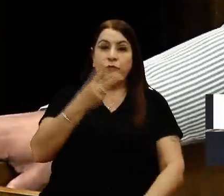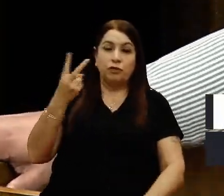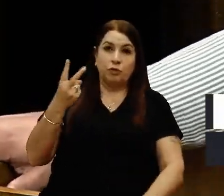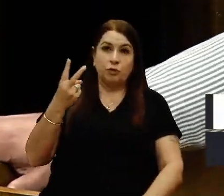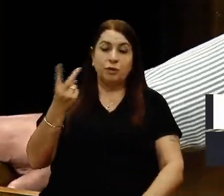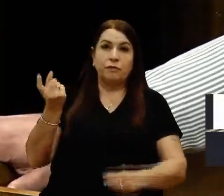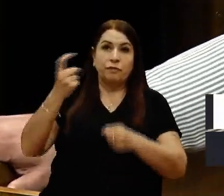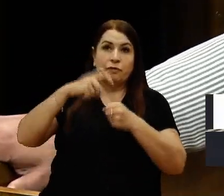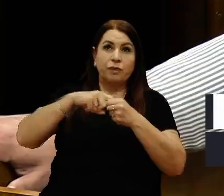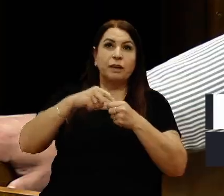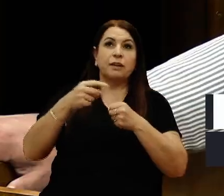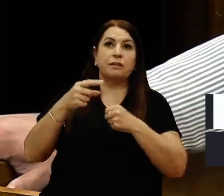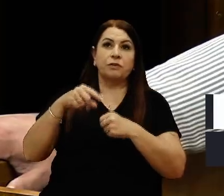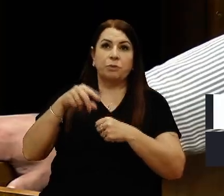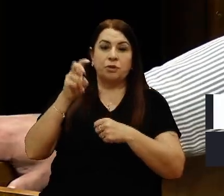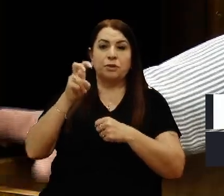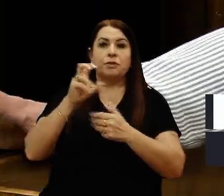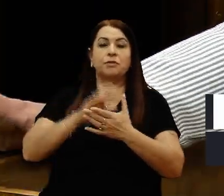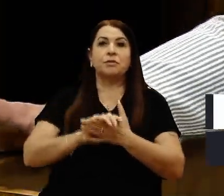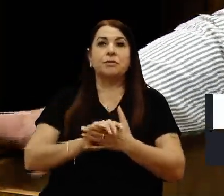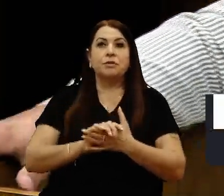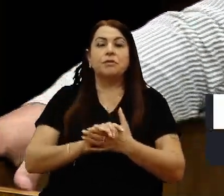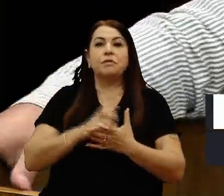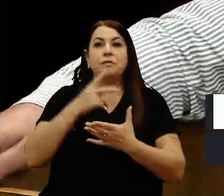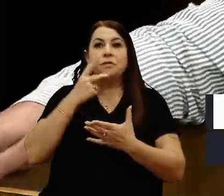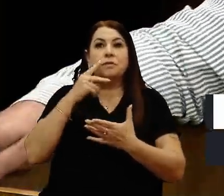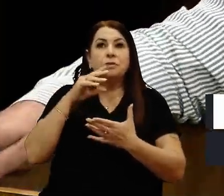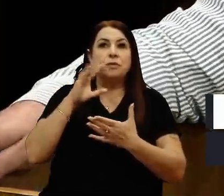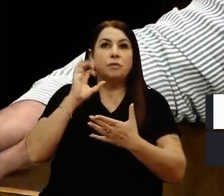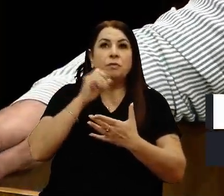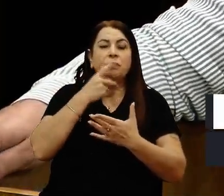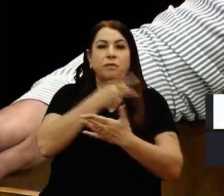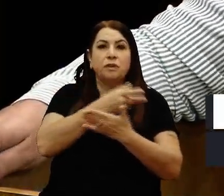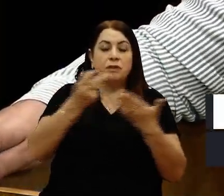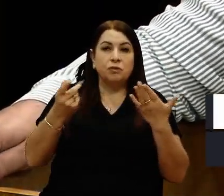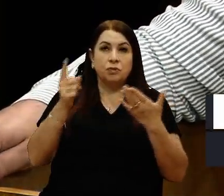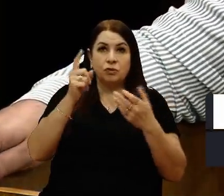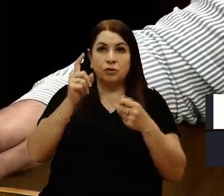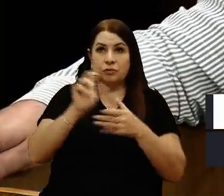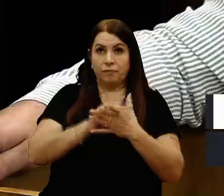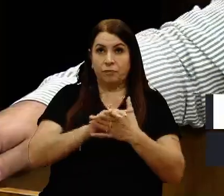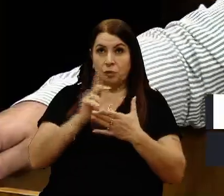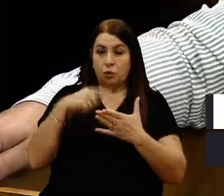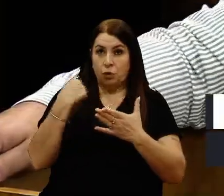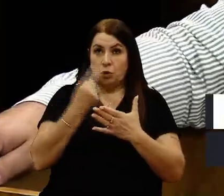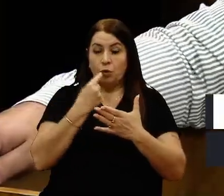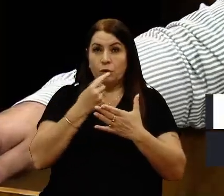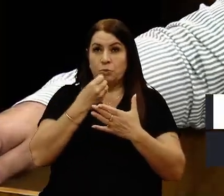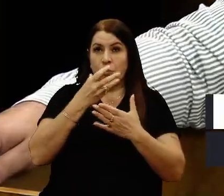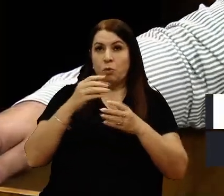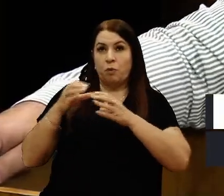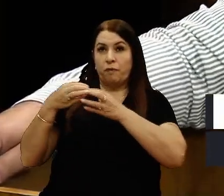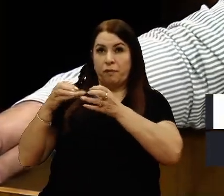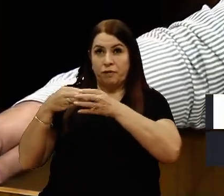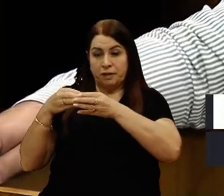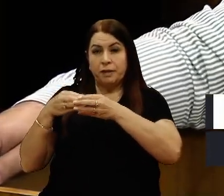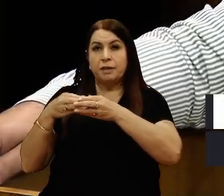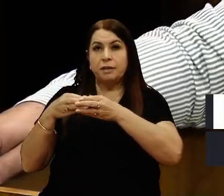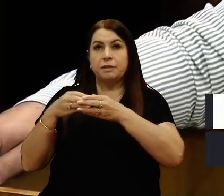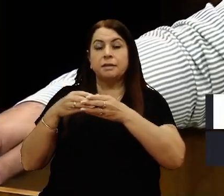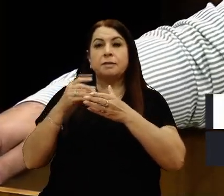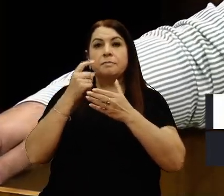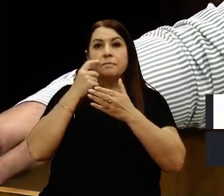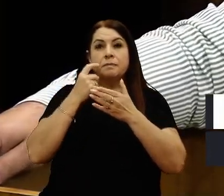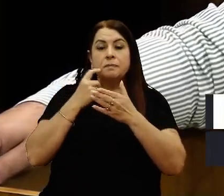e voltamos dia 5. Eu só quero referendar, eu ouvi a fala aqui de várias pessoas, nós tivemos uma boa convivência, vereador Wagner